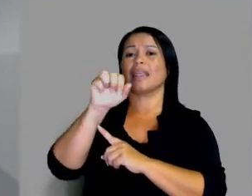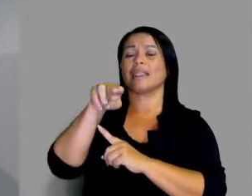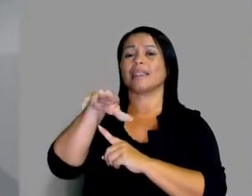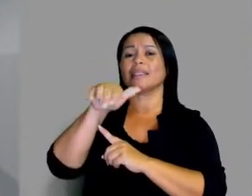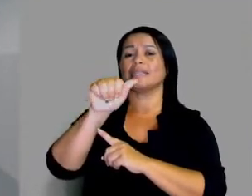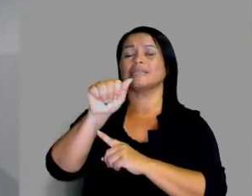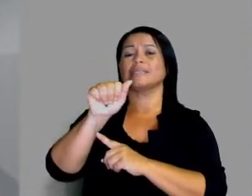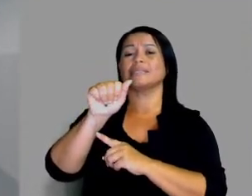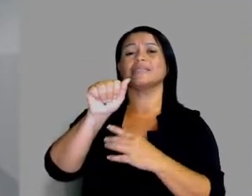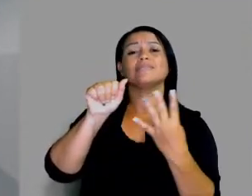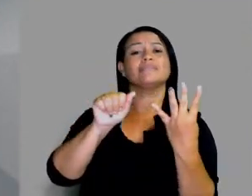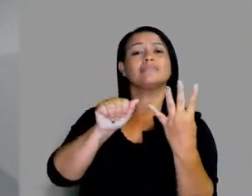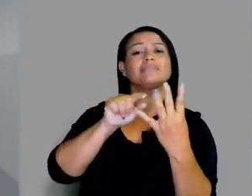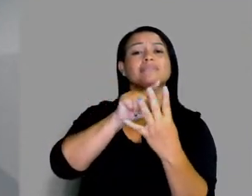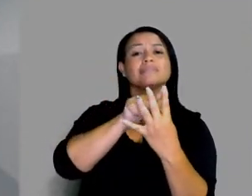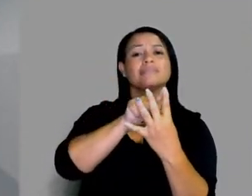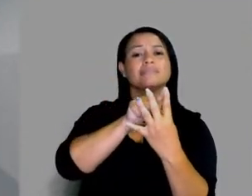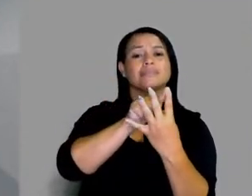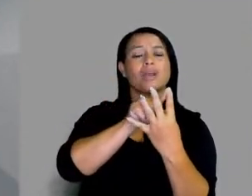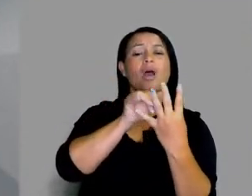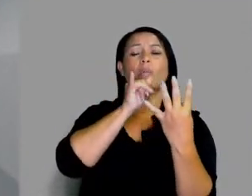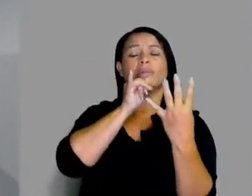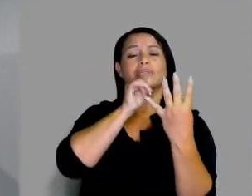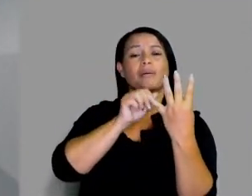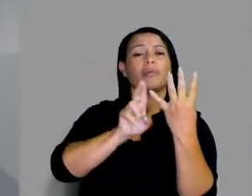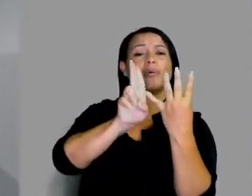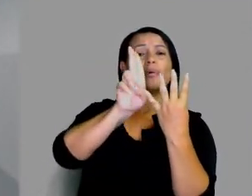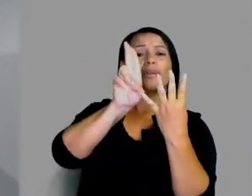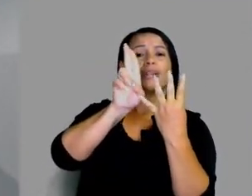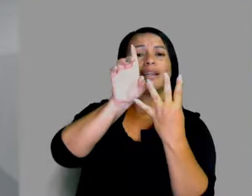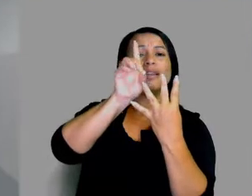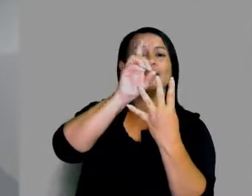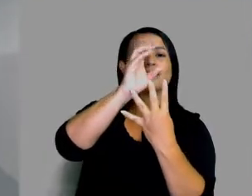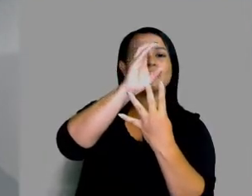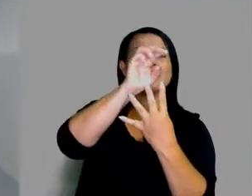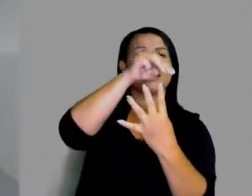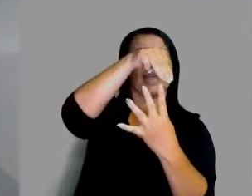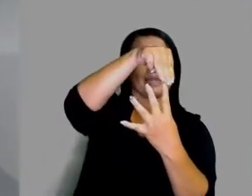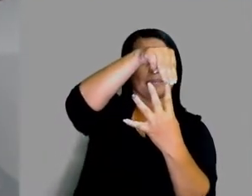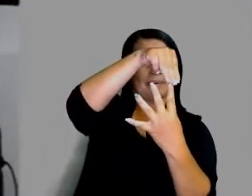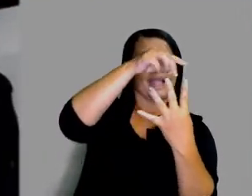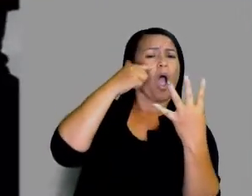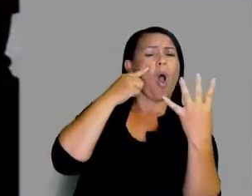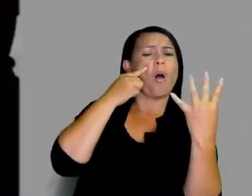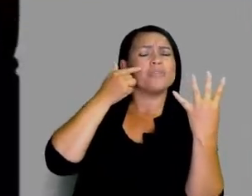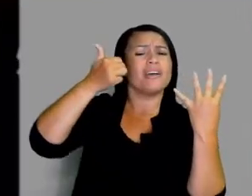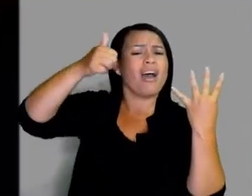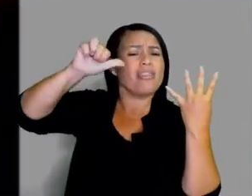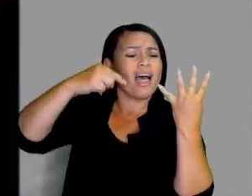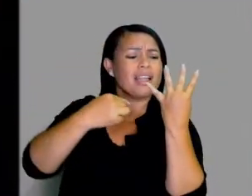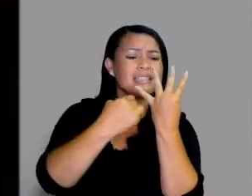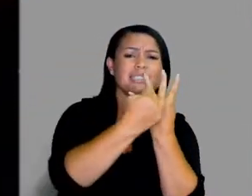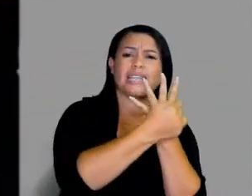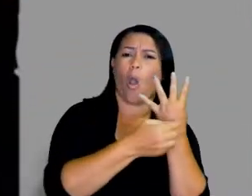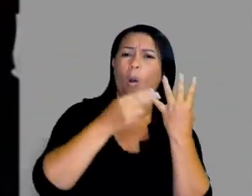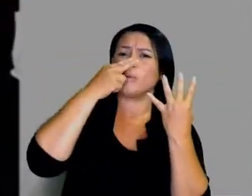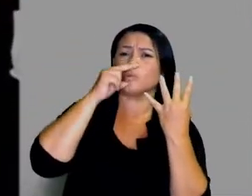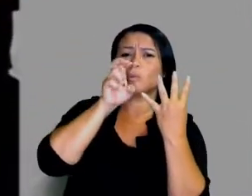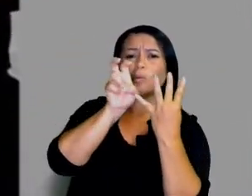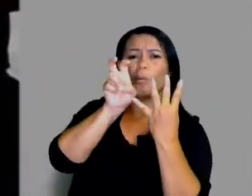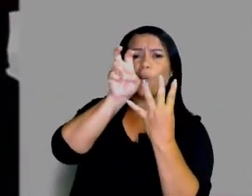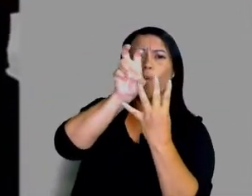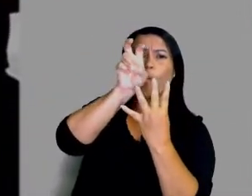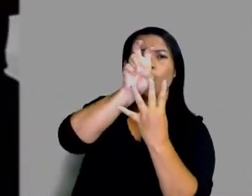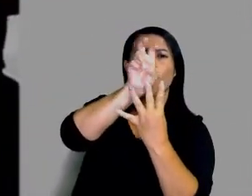5 centenas e 5 milhares. Então, analisando aí que o mesmo